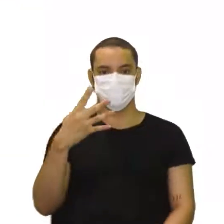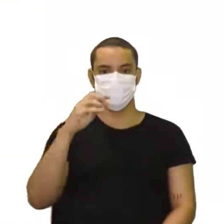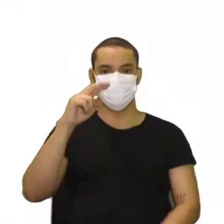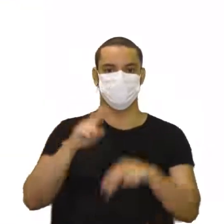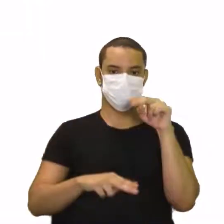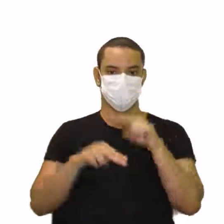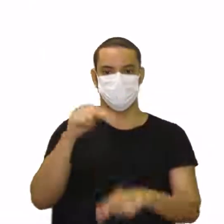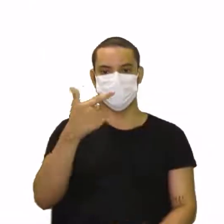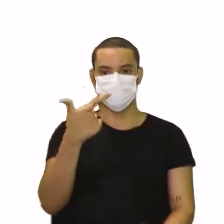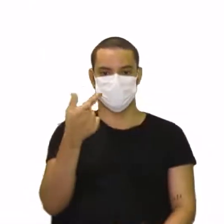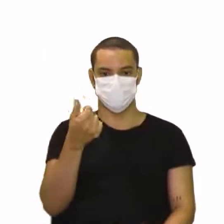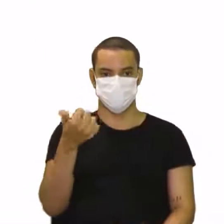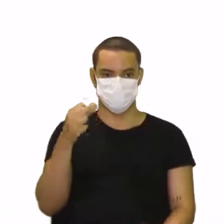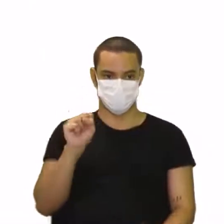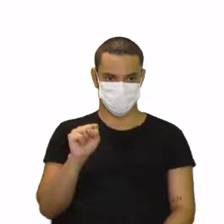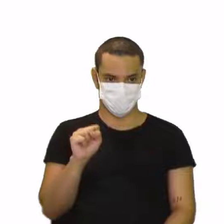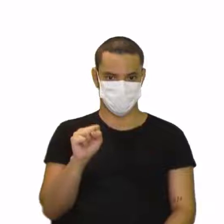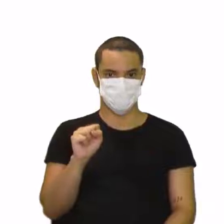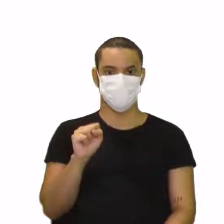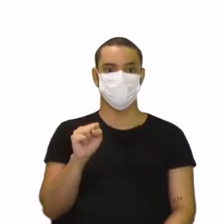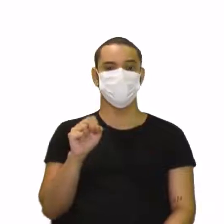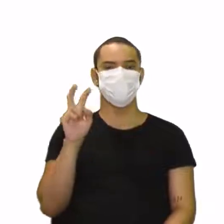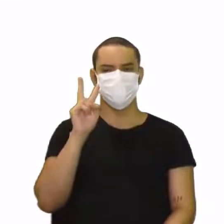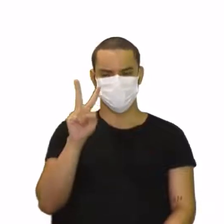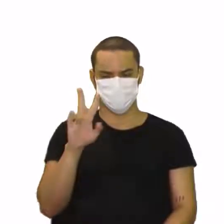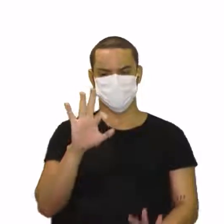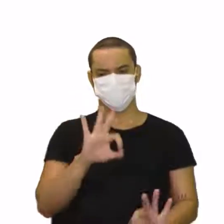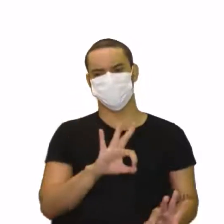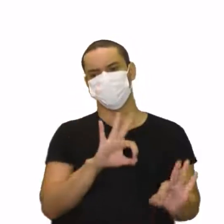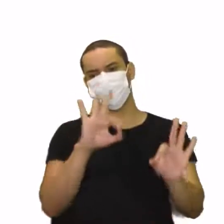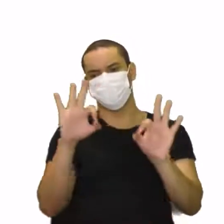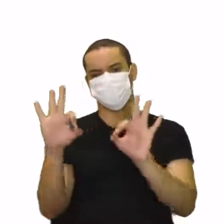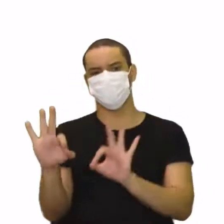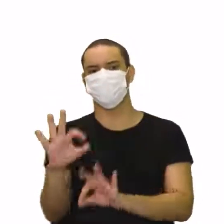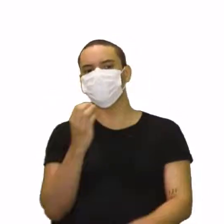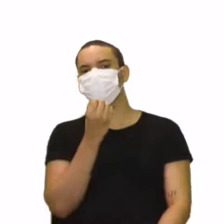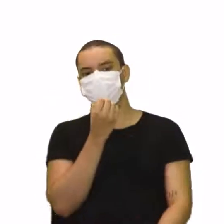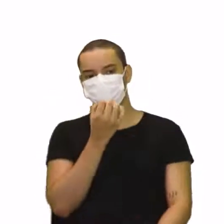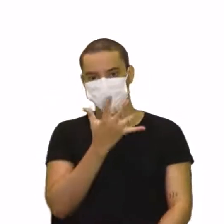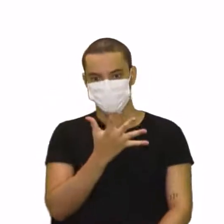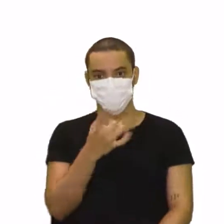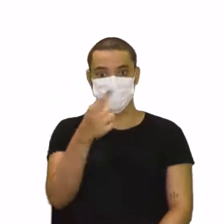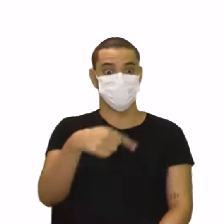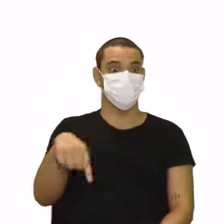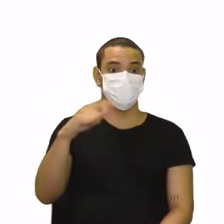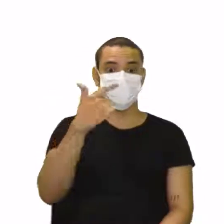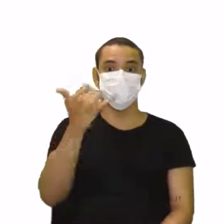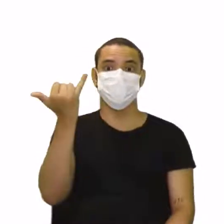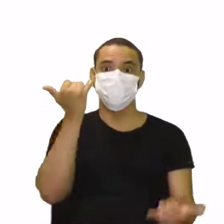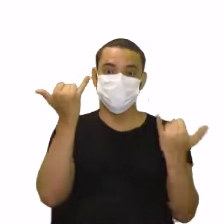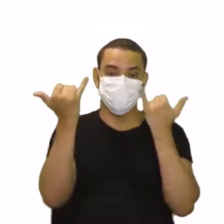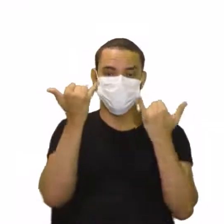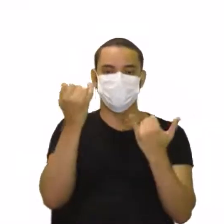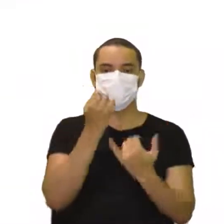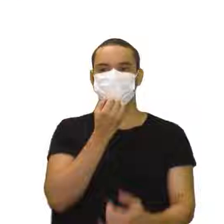de 2018. Então, dá uma olhadinha lá. É uma matéria que vai passar aí para vocês uma ideia bem